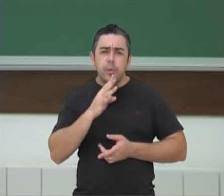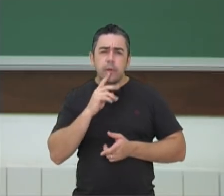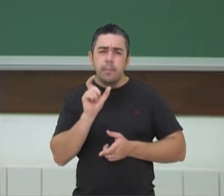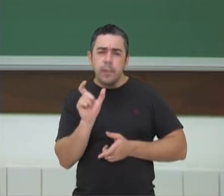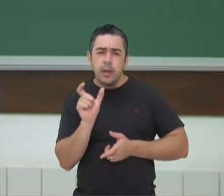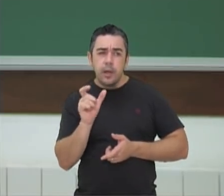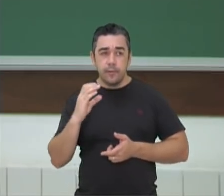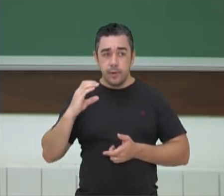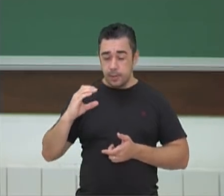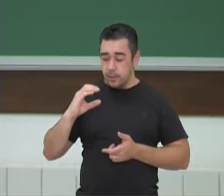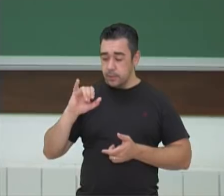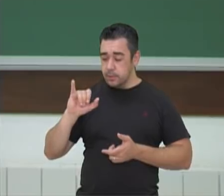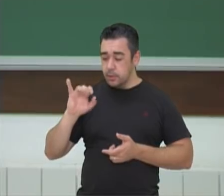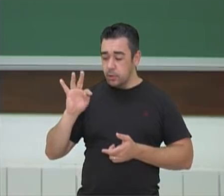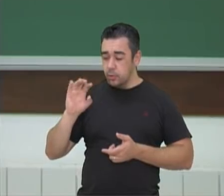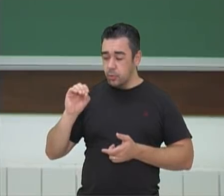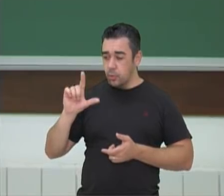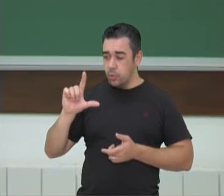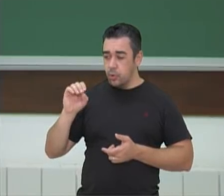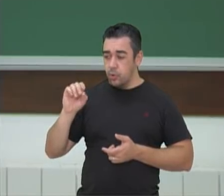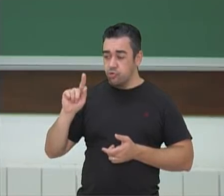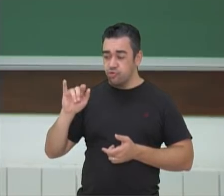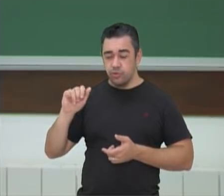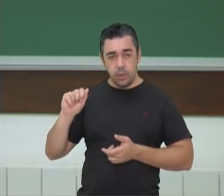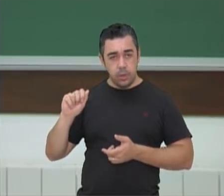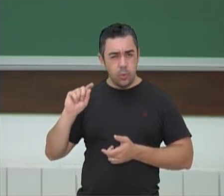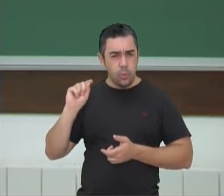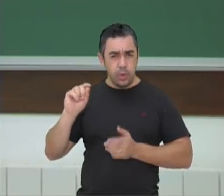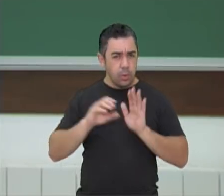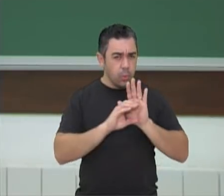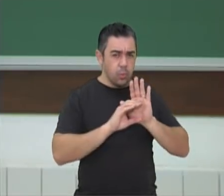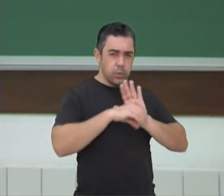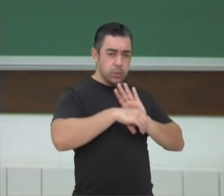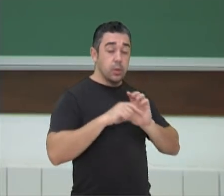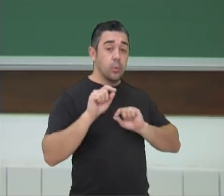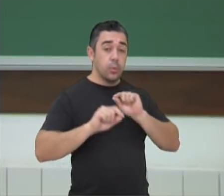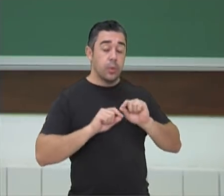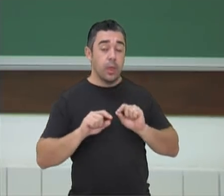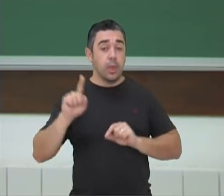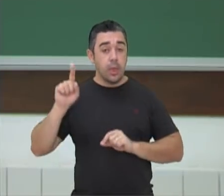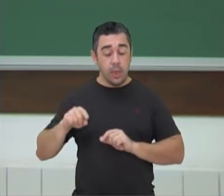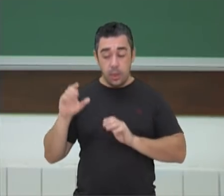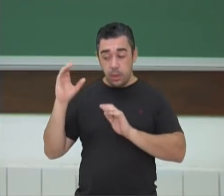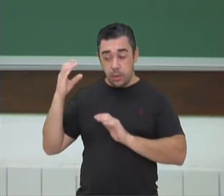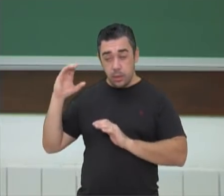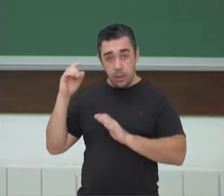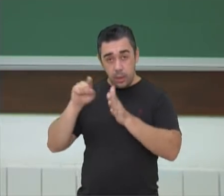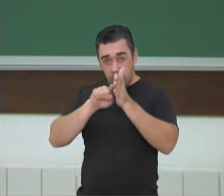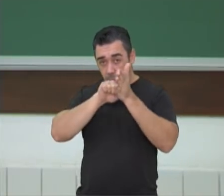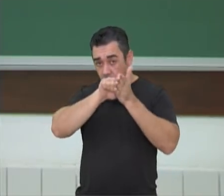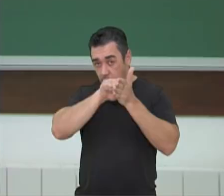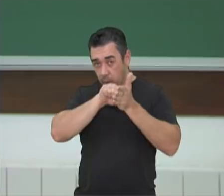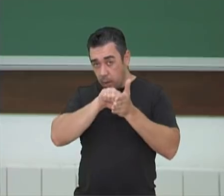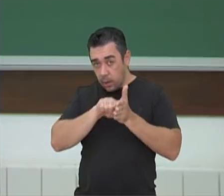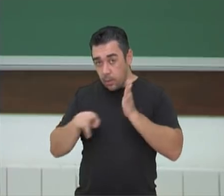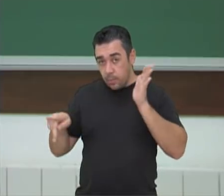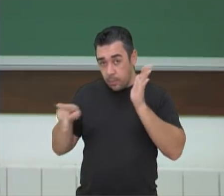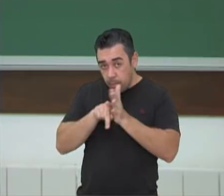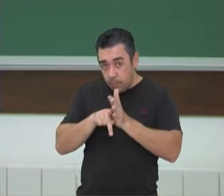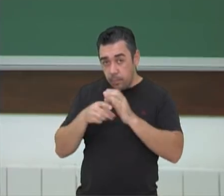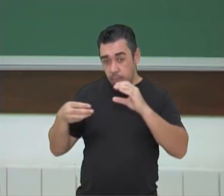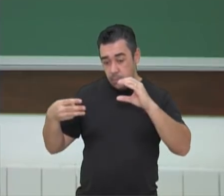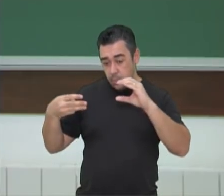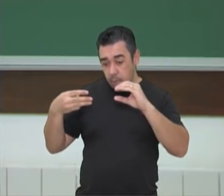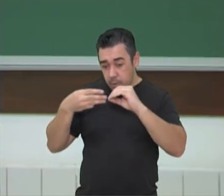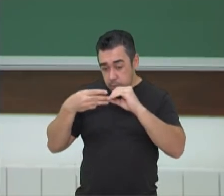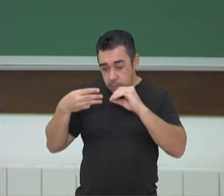o primeiro conceito da nossa aula de hoje. Citologia é uma ciência que estuda as células,